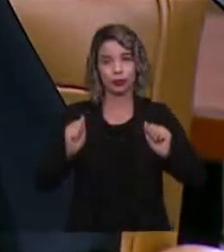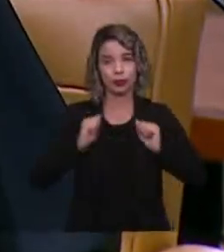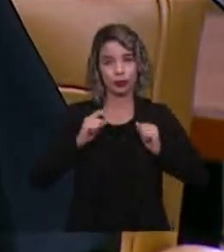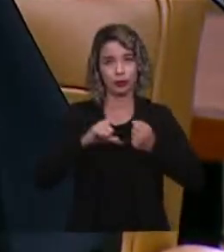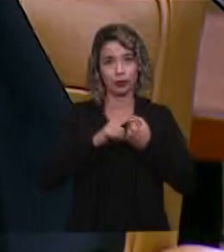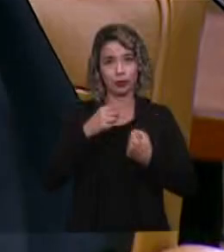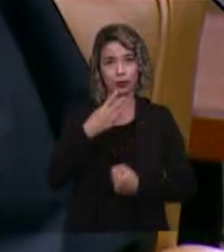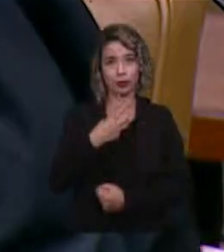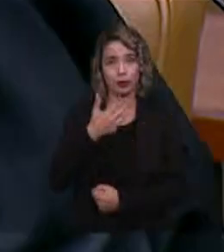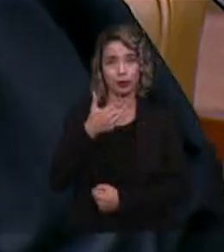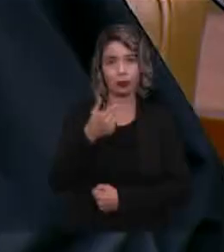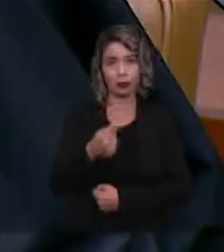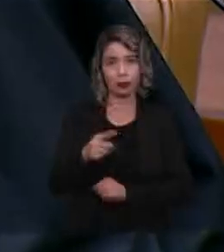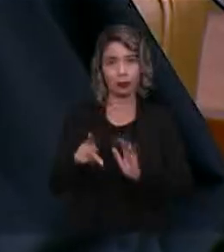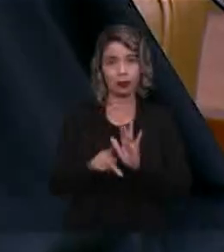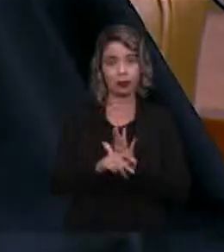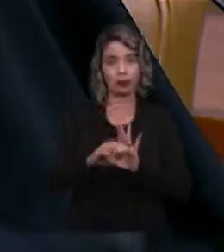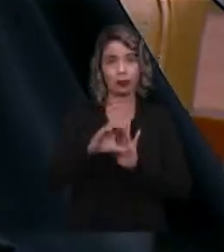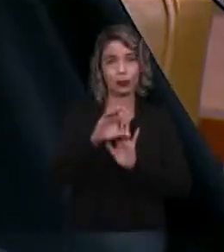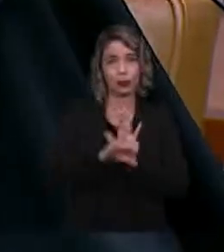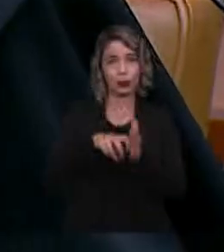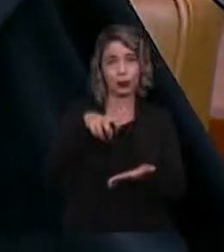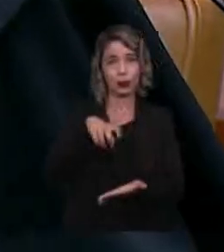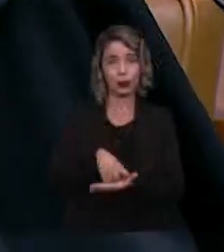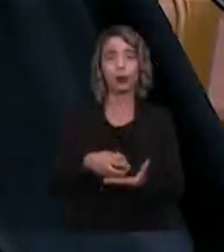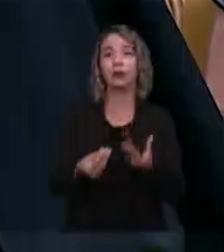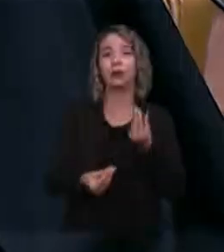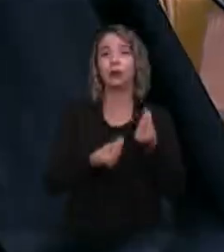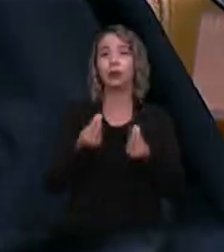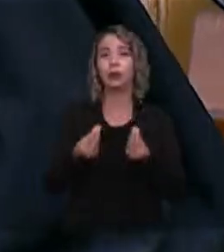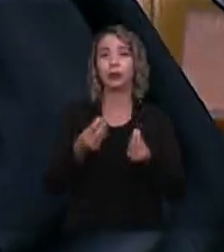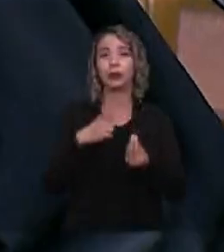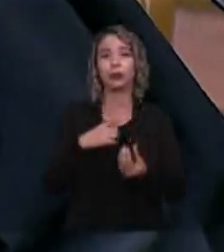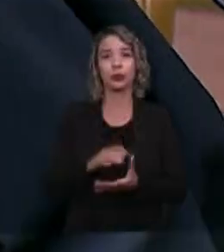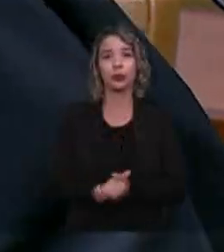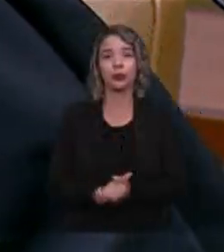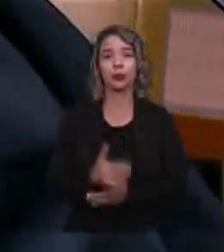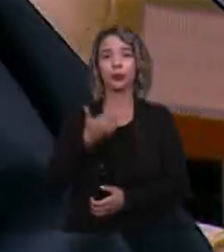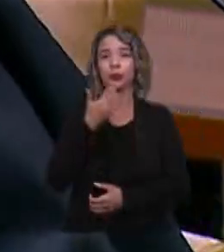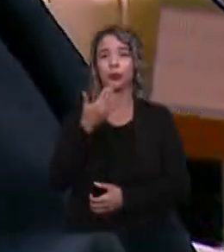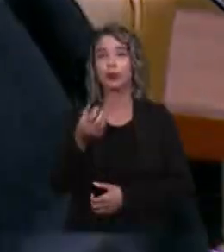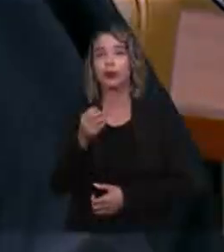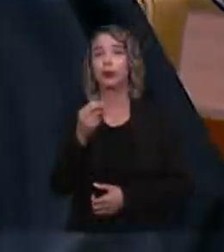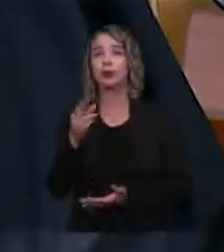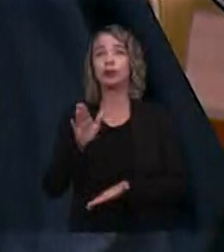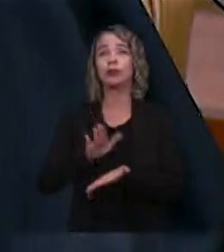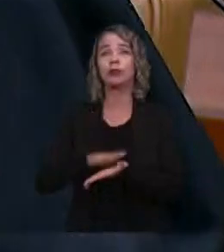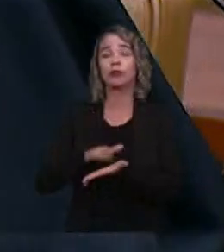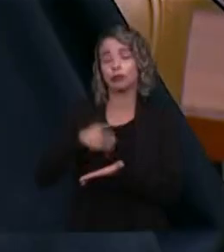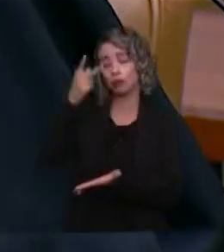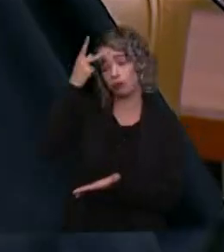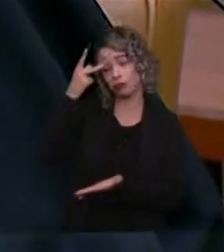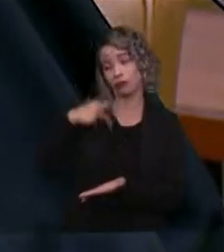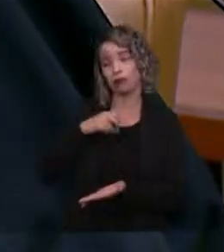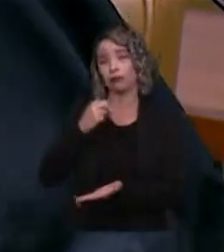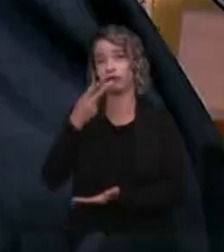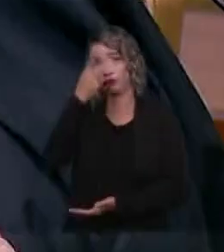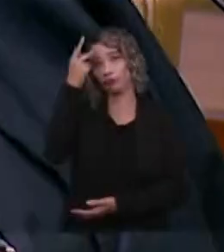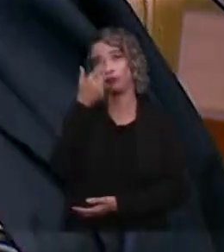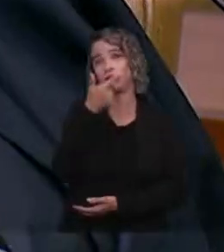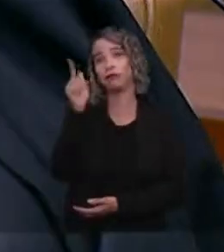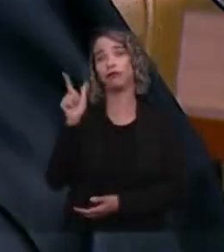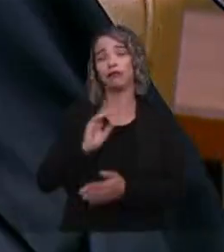artigo 317 do Código Penal nos seguintes termos: solicitar ou receber para si ou para outra, indireto ou indiretamente,